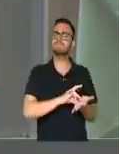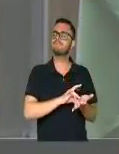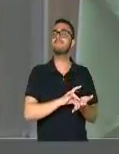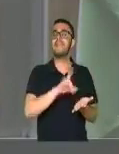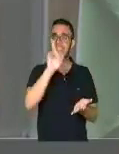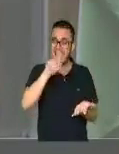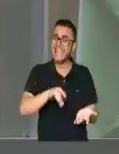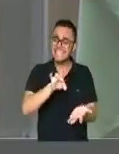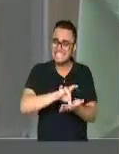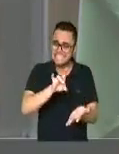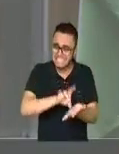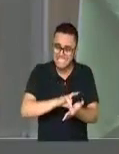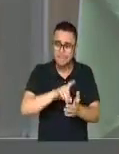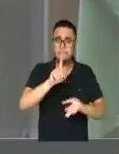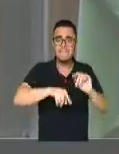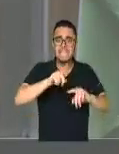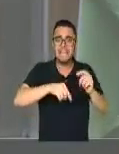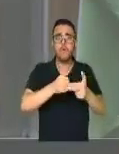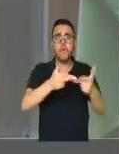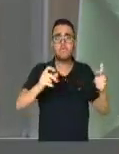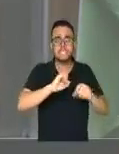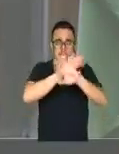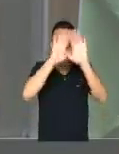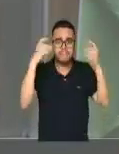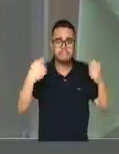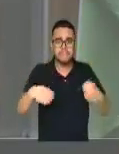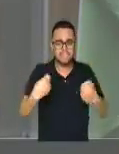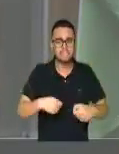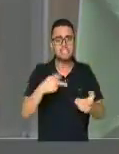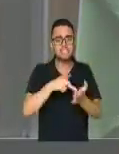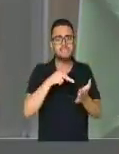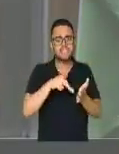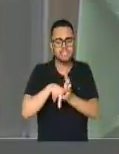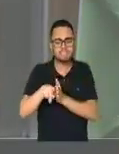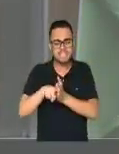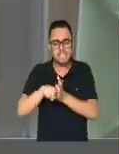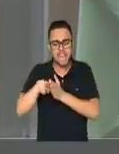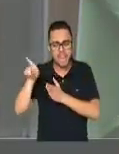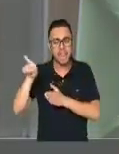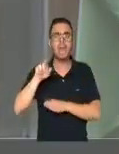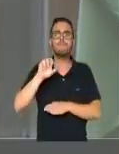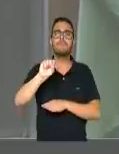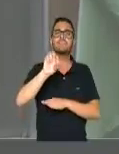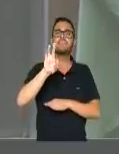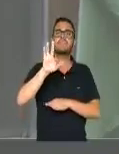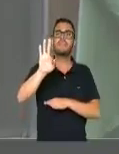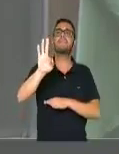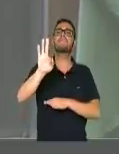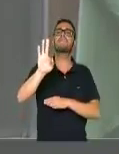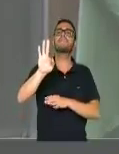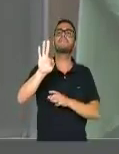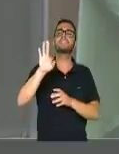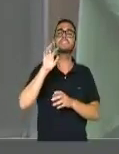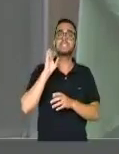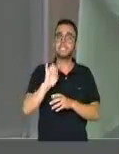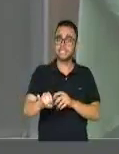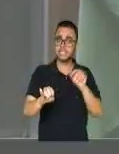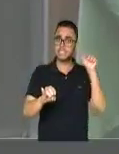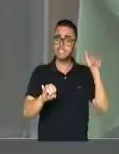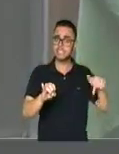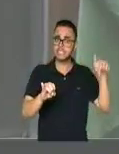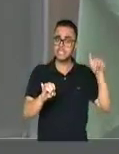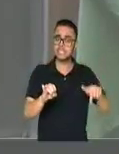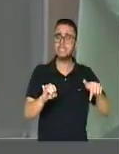materiais que precisam ser feitas a sua devida apuração pelo Supremo Tribunal Federal. Se essa